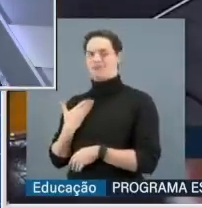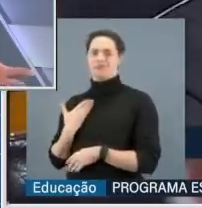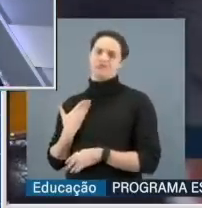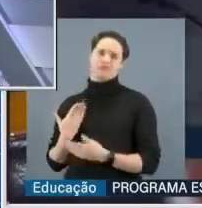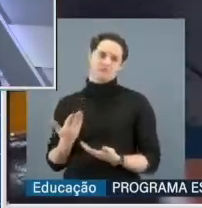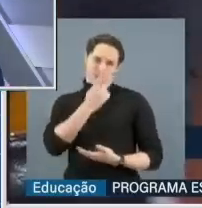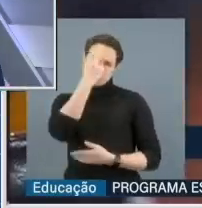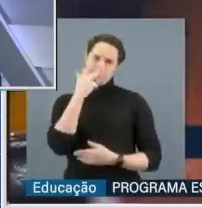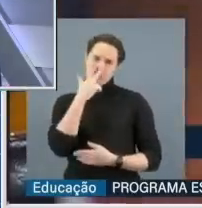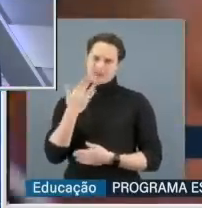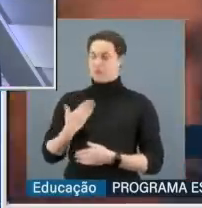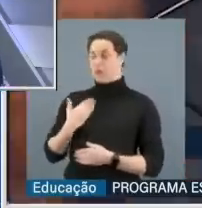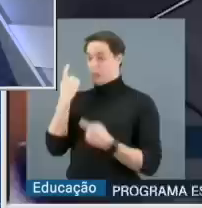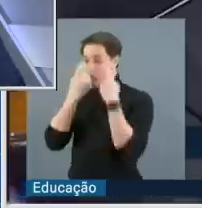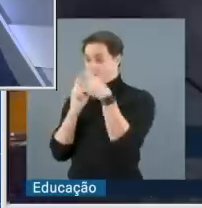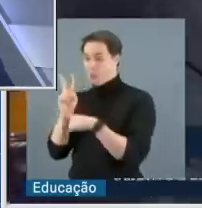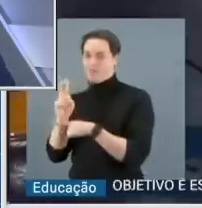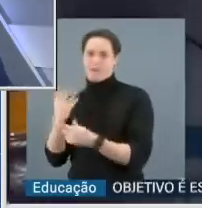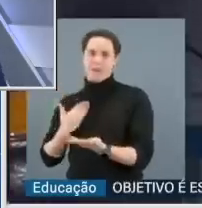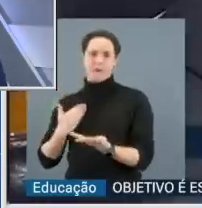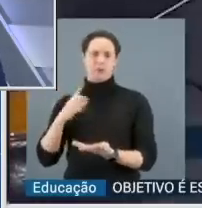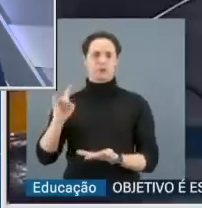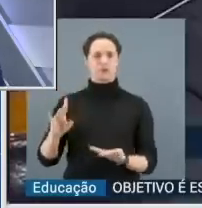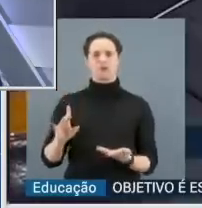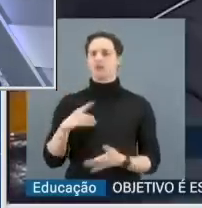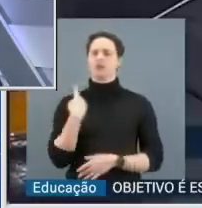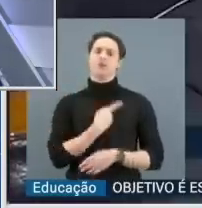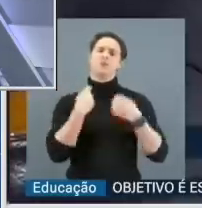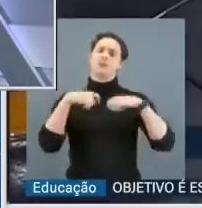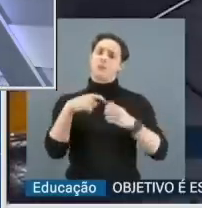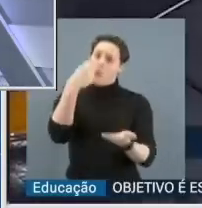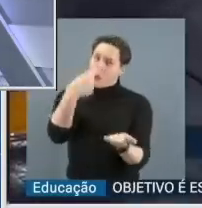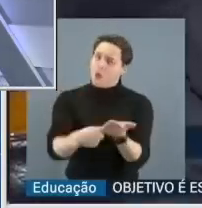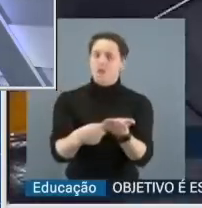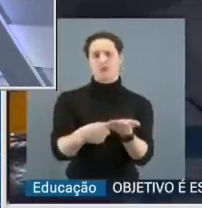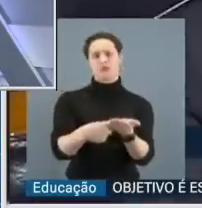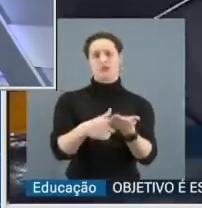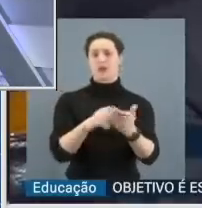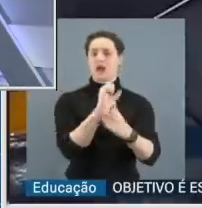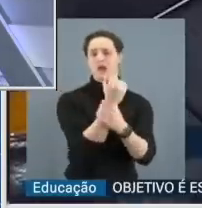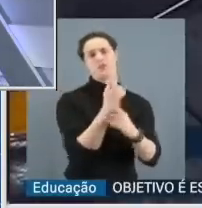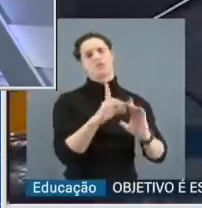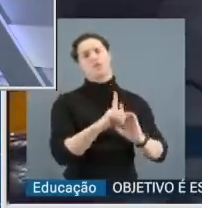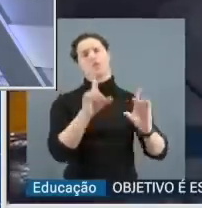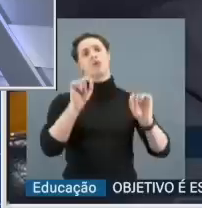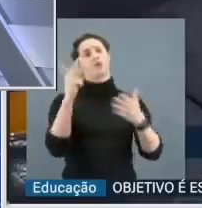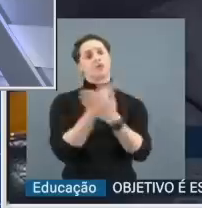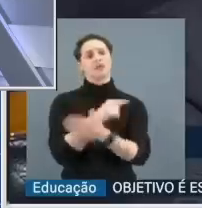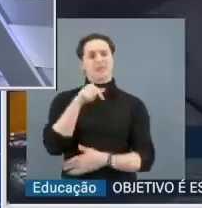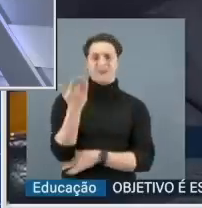Ela, como senadora, fez parte do surgimento